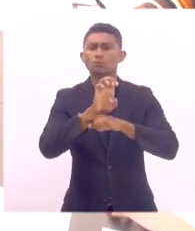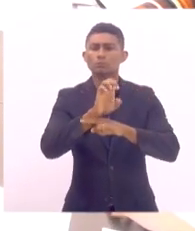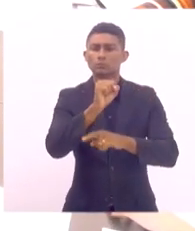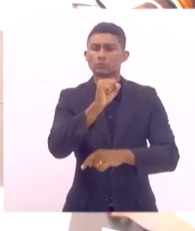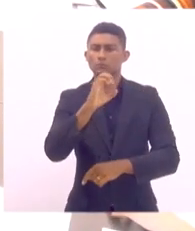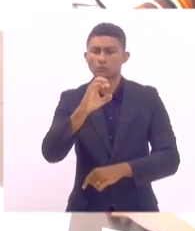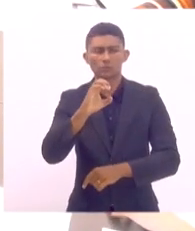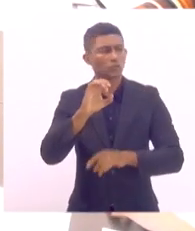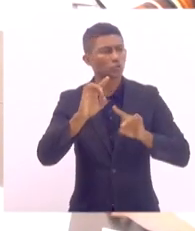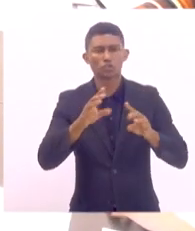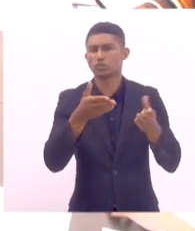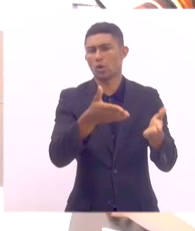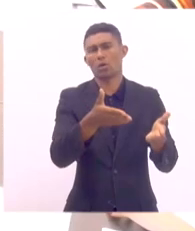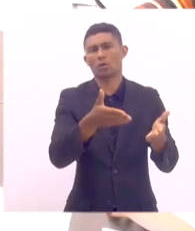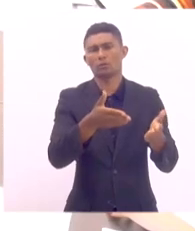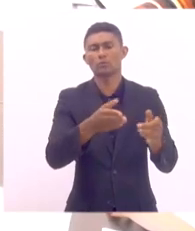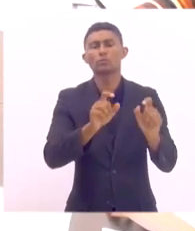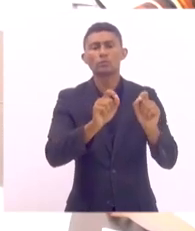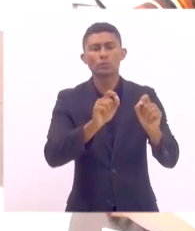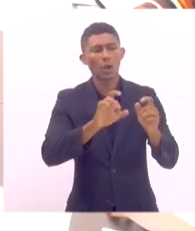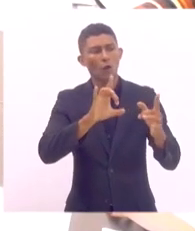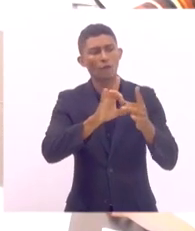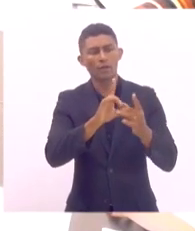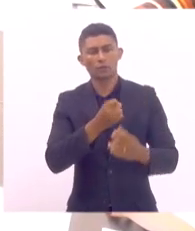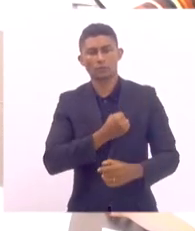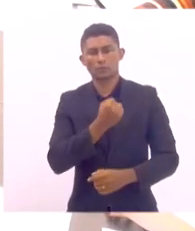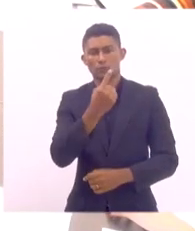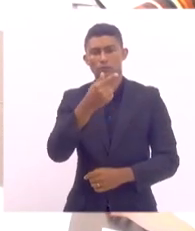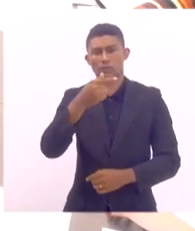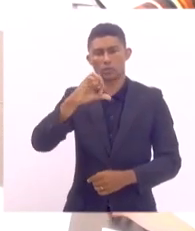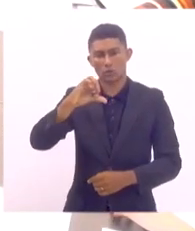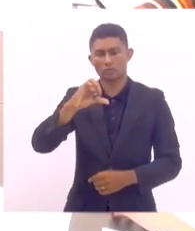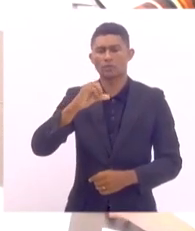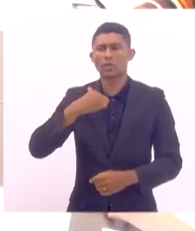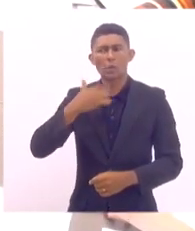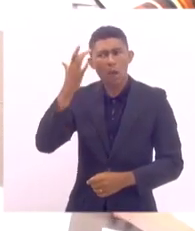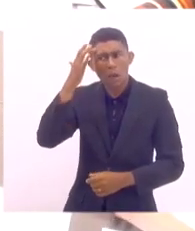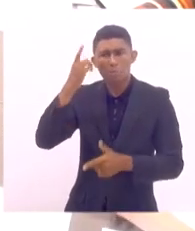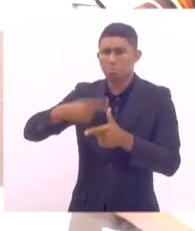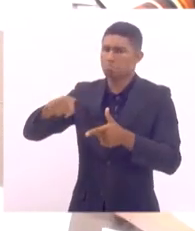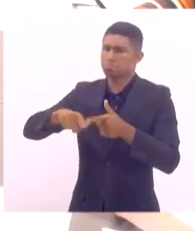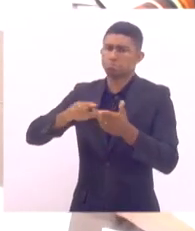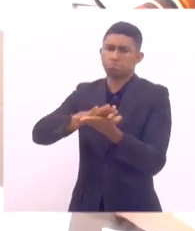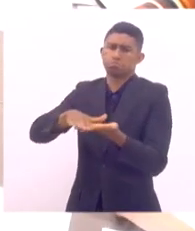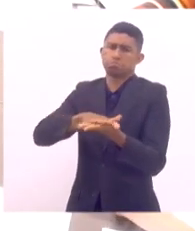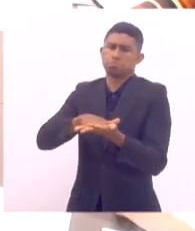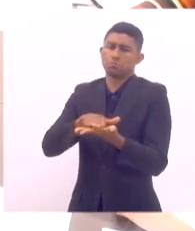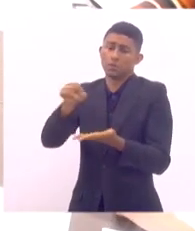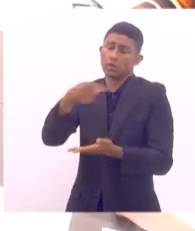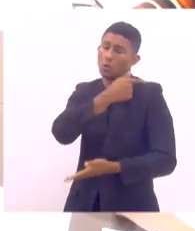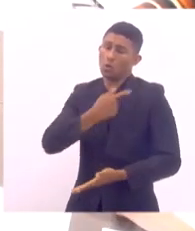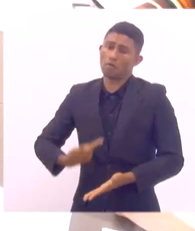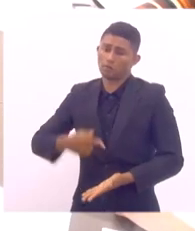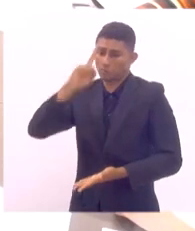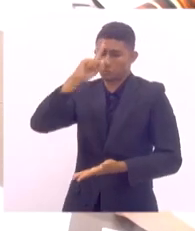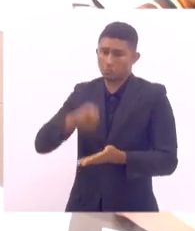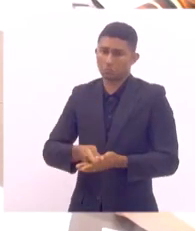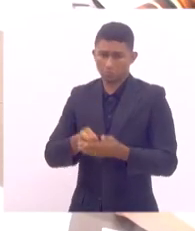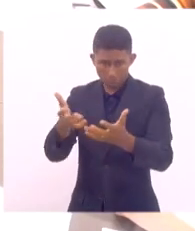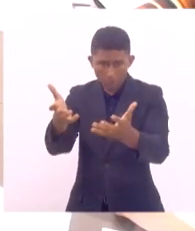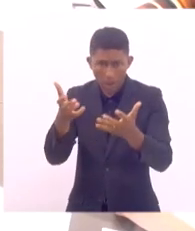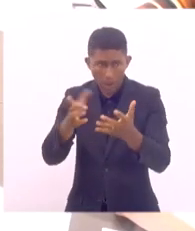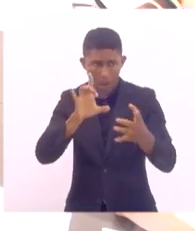179. Eu, de verdade, não vejo problema nisso, porque é manifestação de vontade do governo de aderir ao convênio.